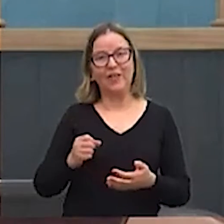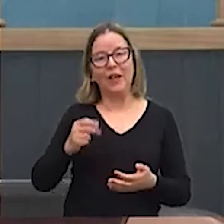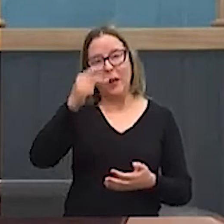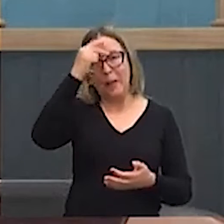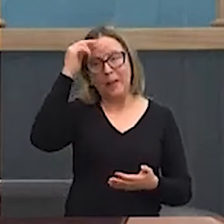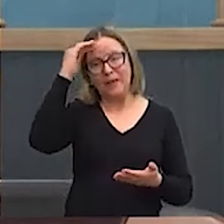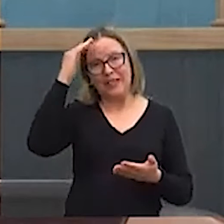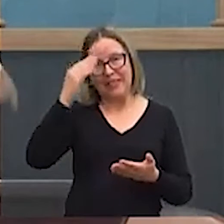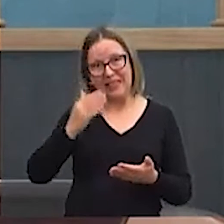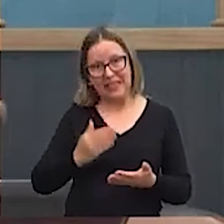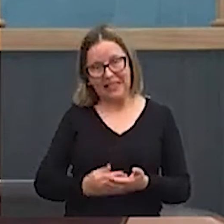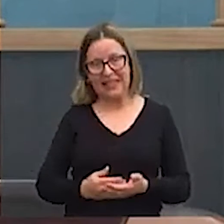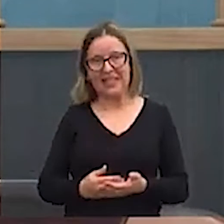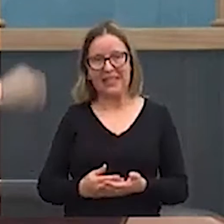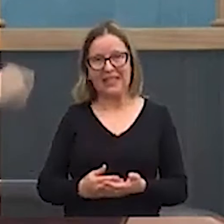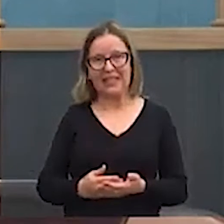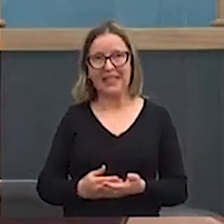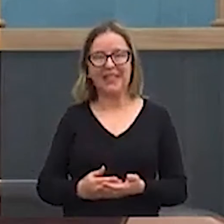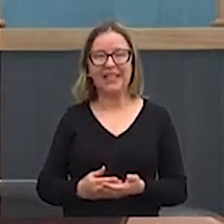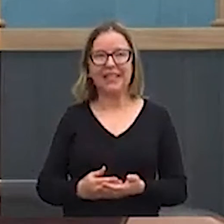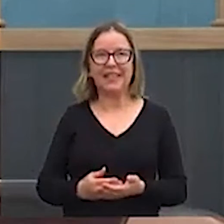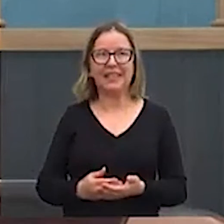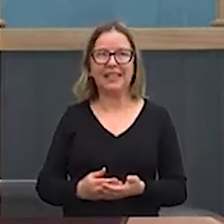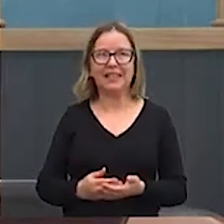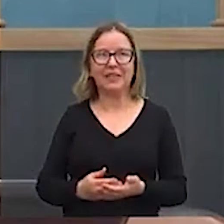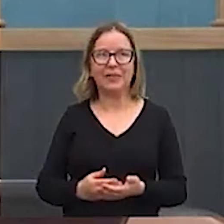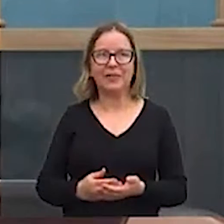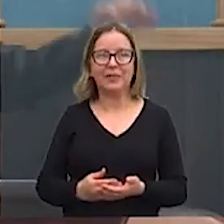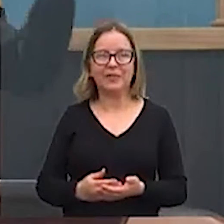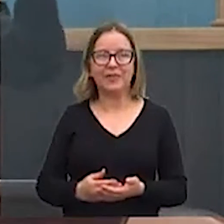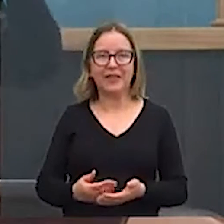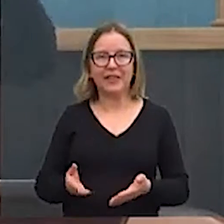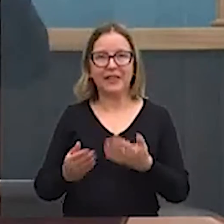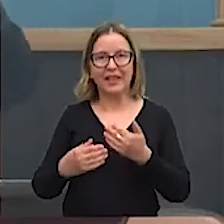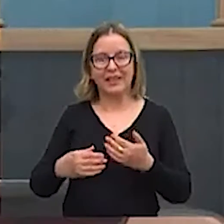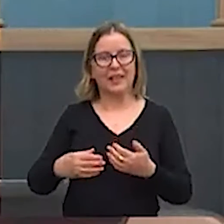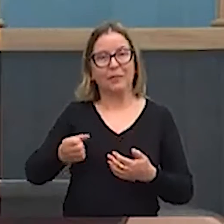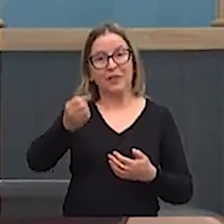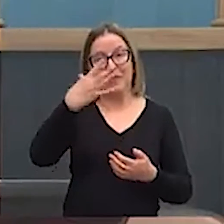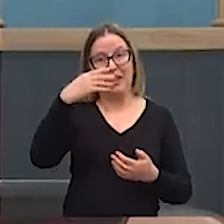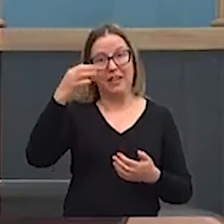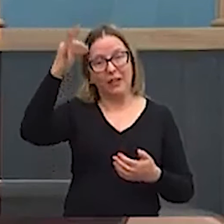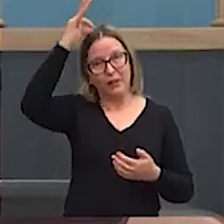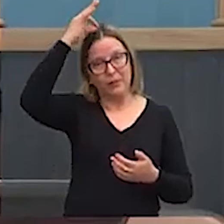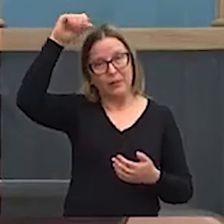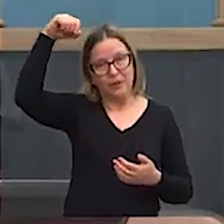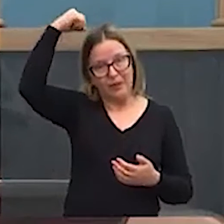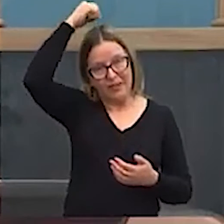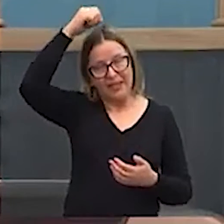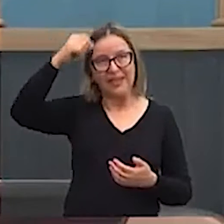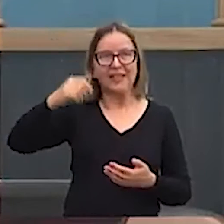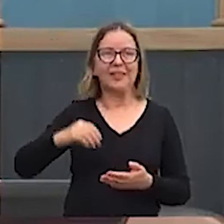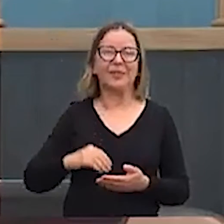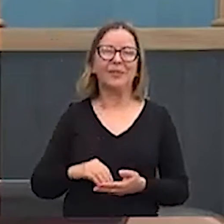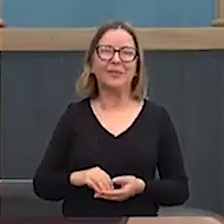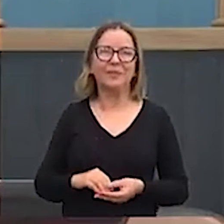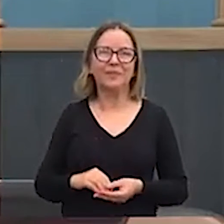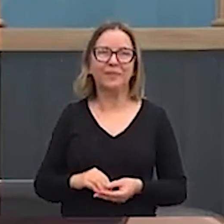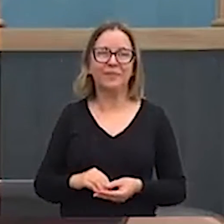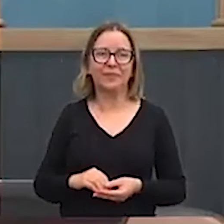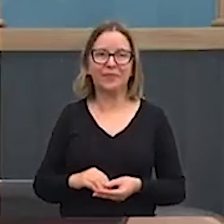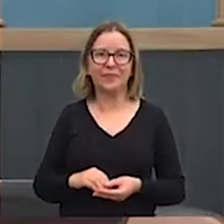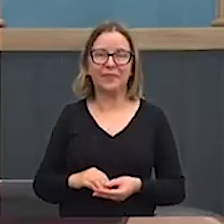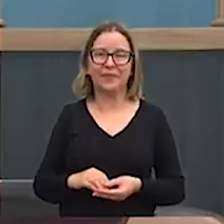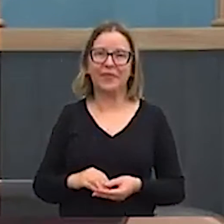quem ouve a palavra de Deus. Atos capítulo 10, versículo 44.